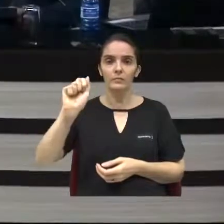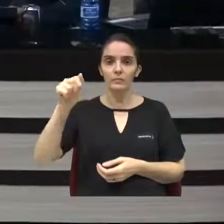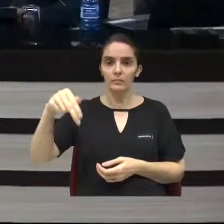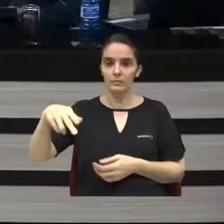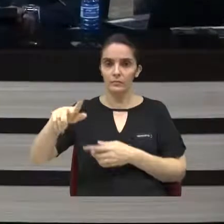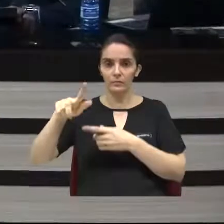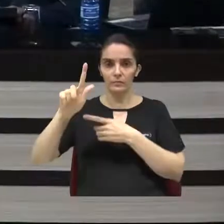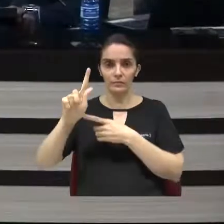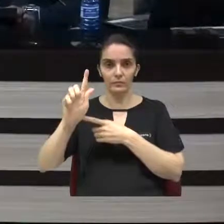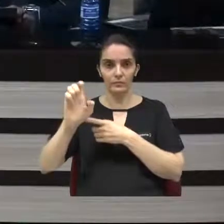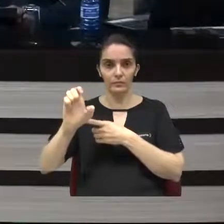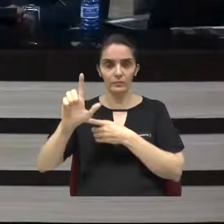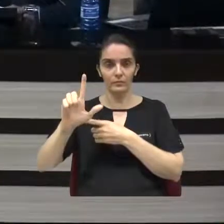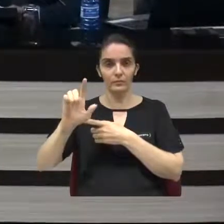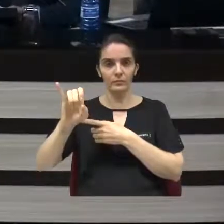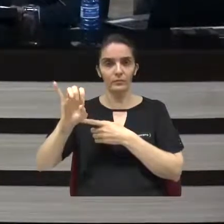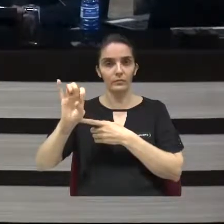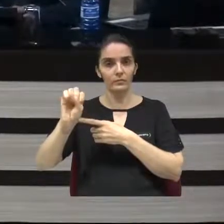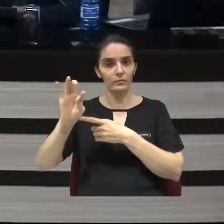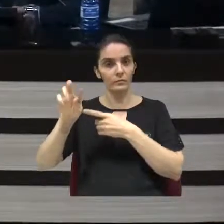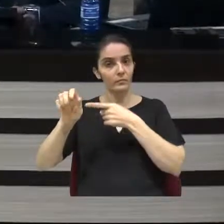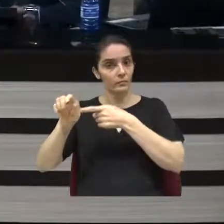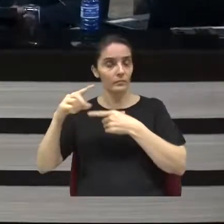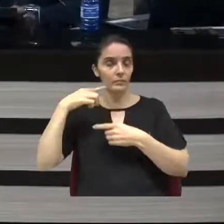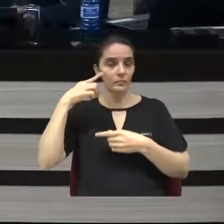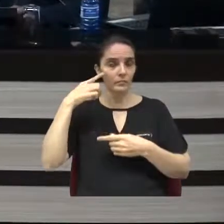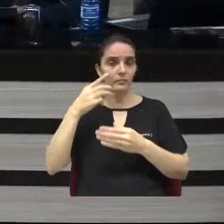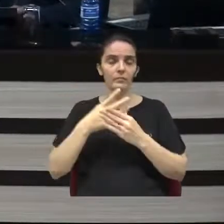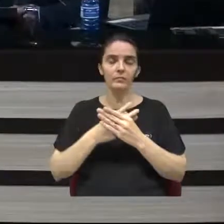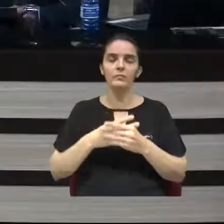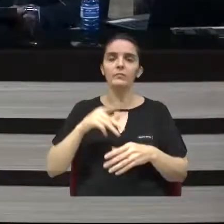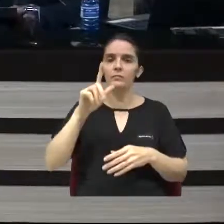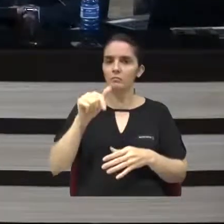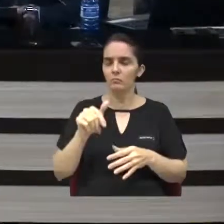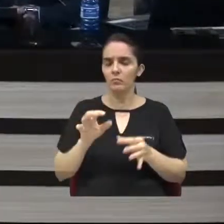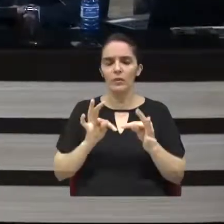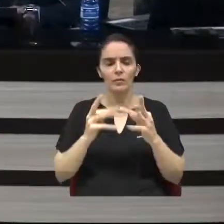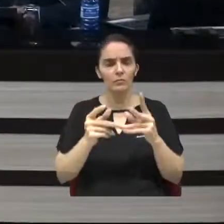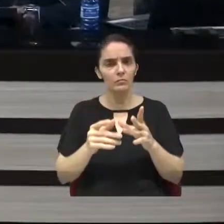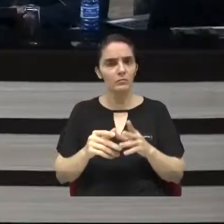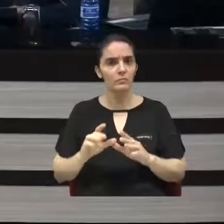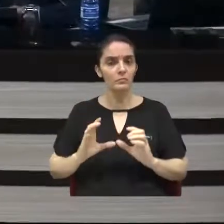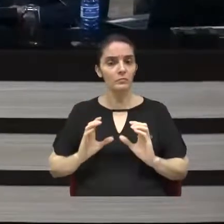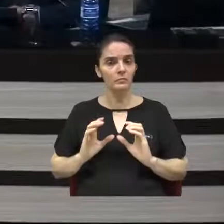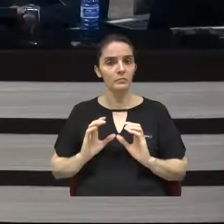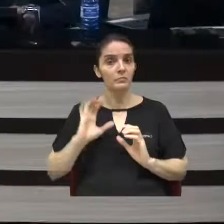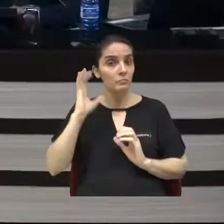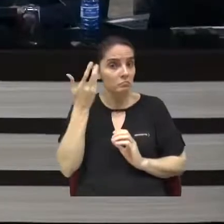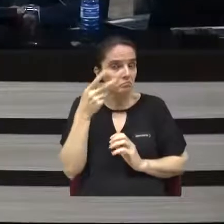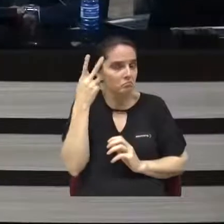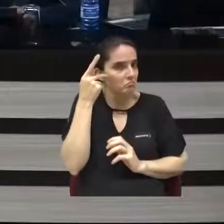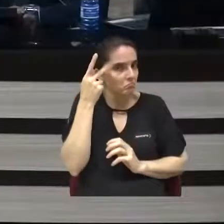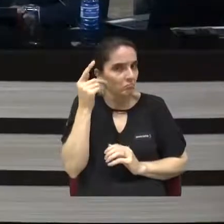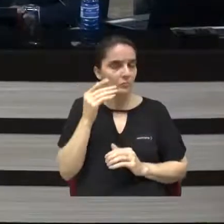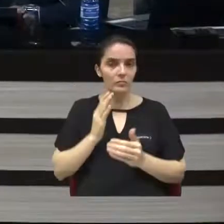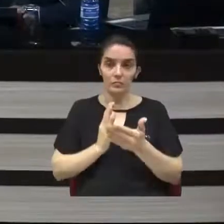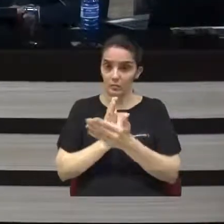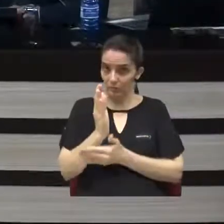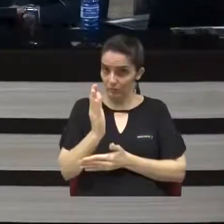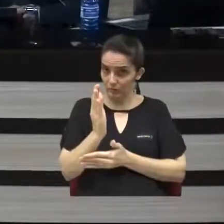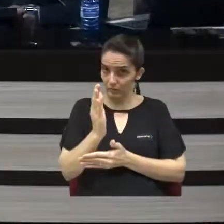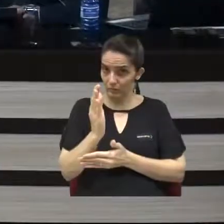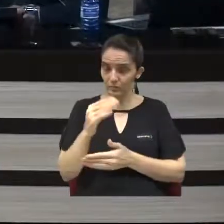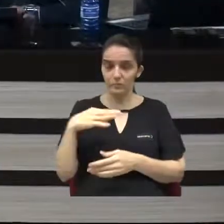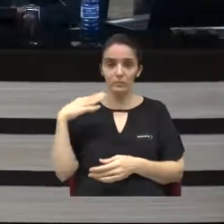Na sessão legislativa de 3 de dezembro de 2018, seguindo os trâmites regimentais, foi proposto e aprovado requerimento de